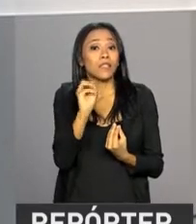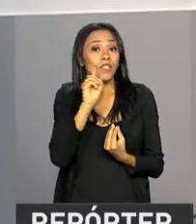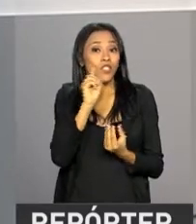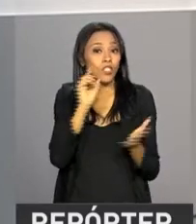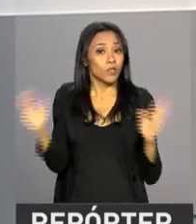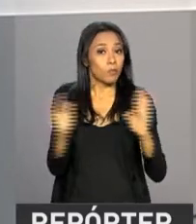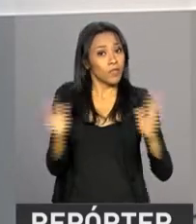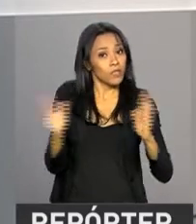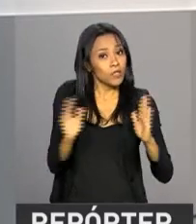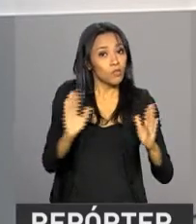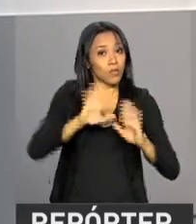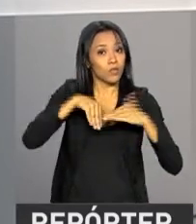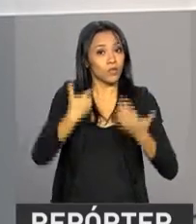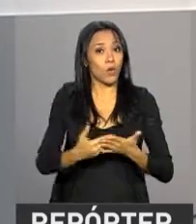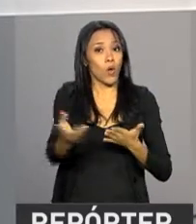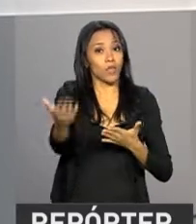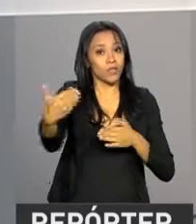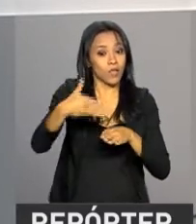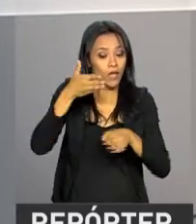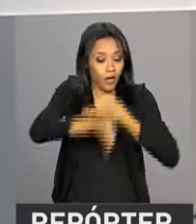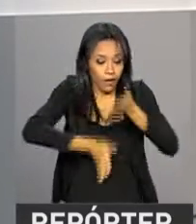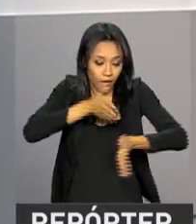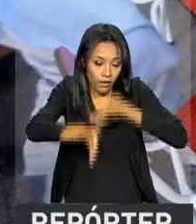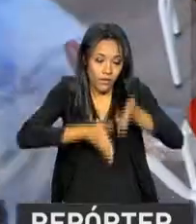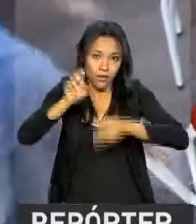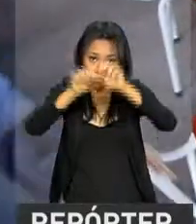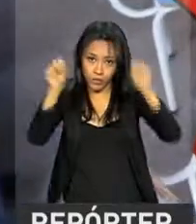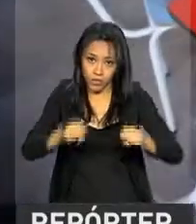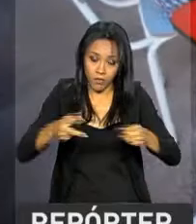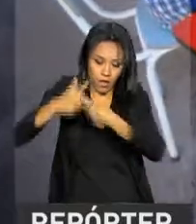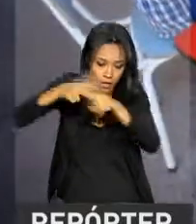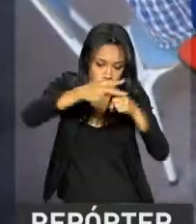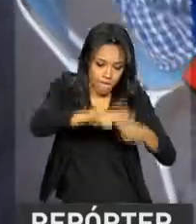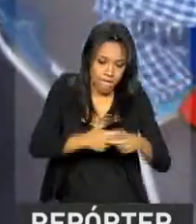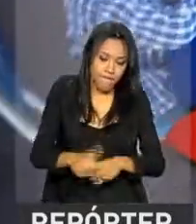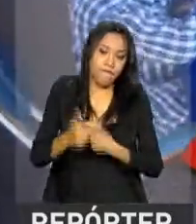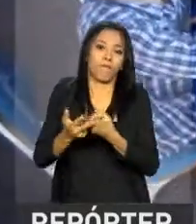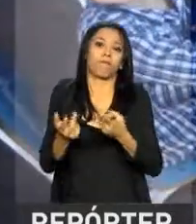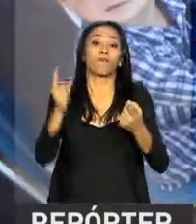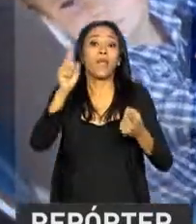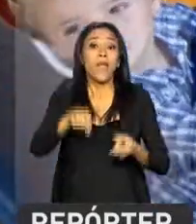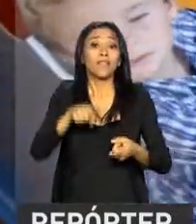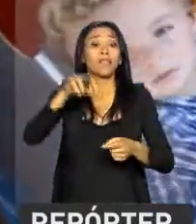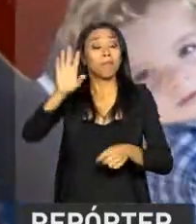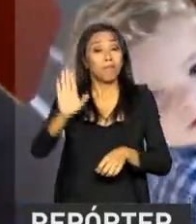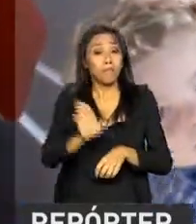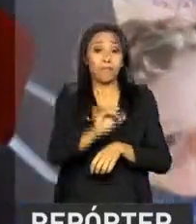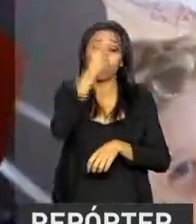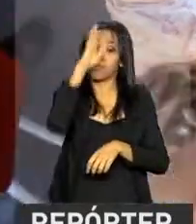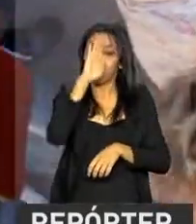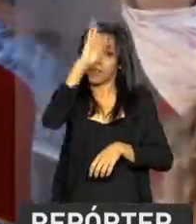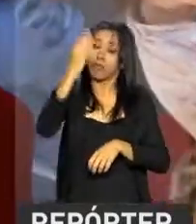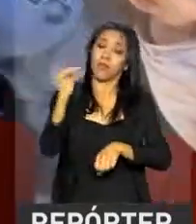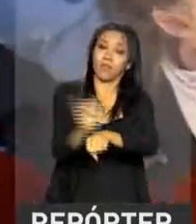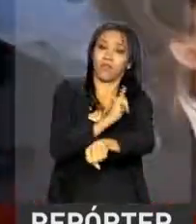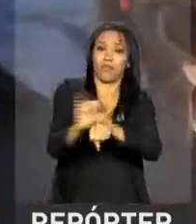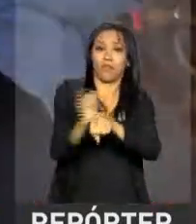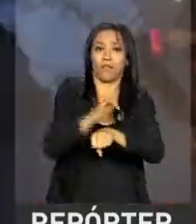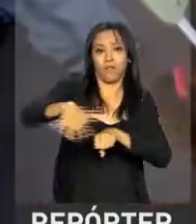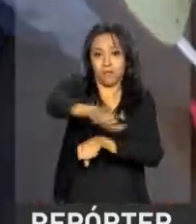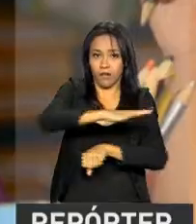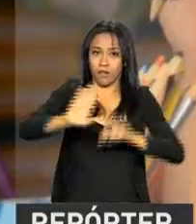para as escolas fazerem as alterações necessárias o censo escolar é a principal ferramenta de coleta de informações da educação básica